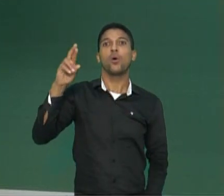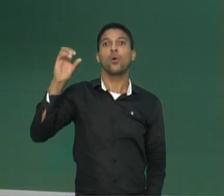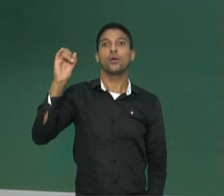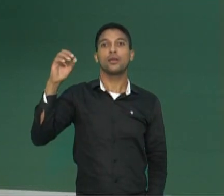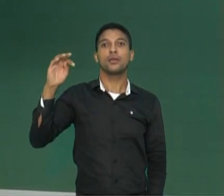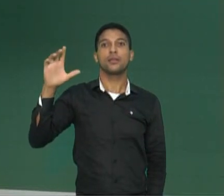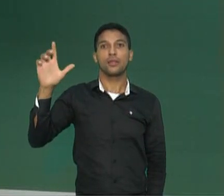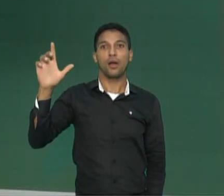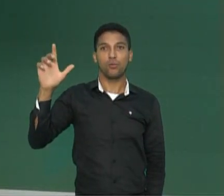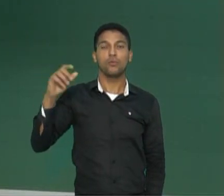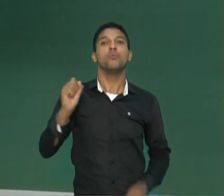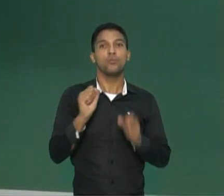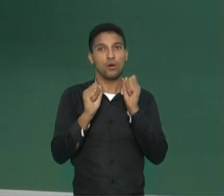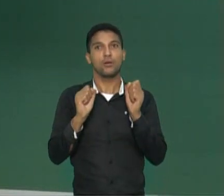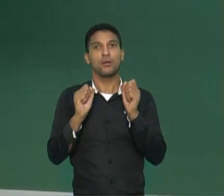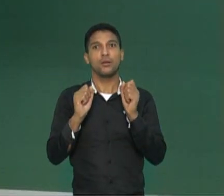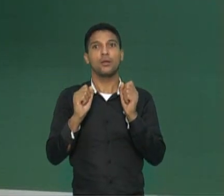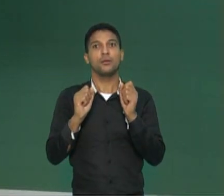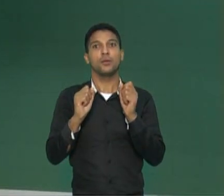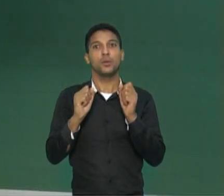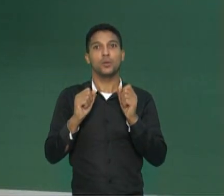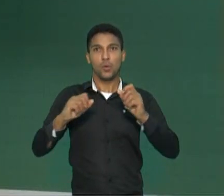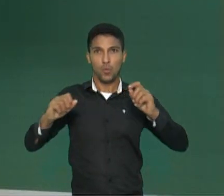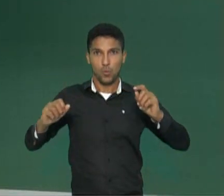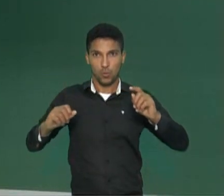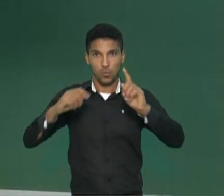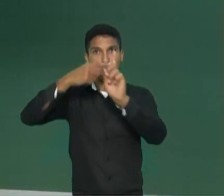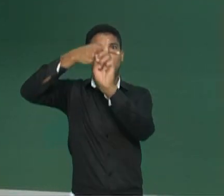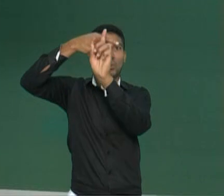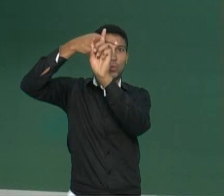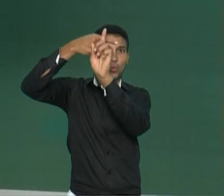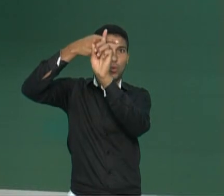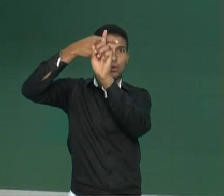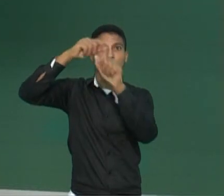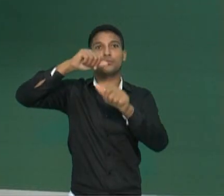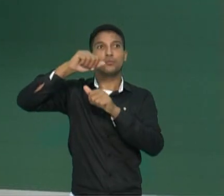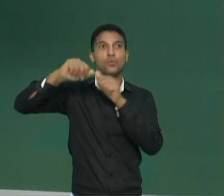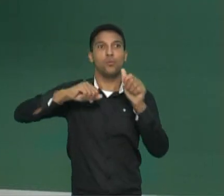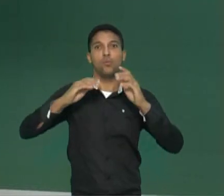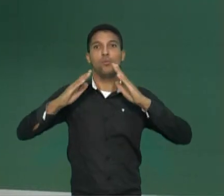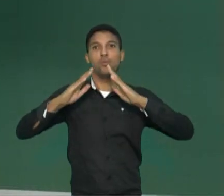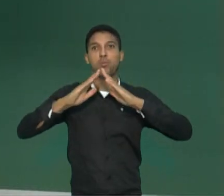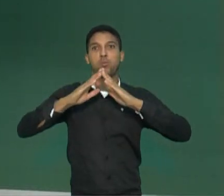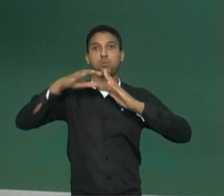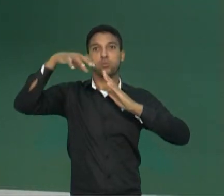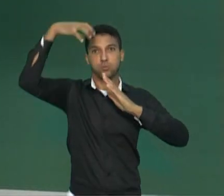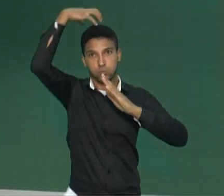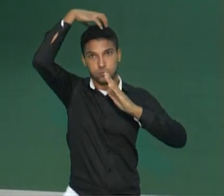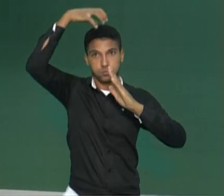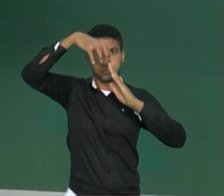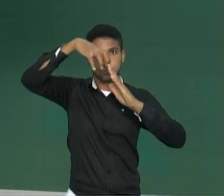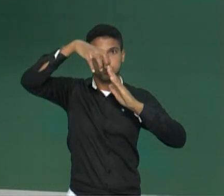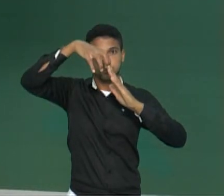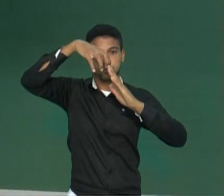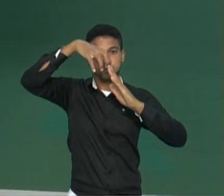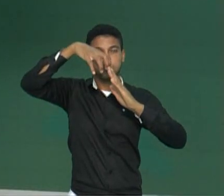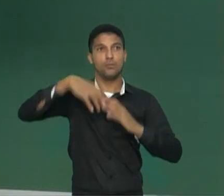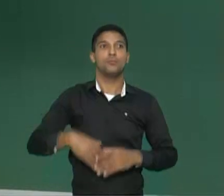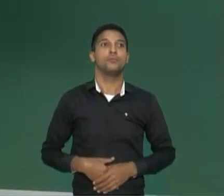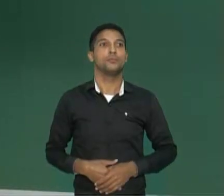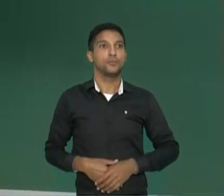a abóbada. E você lembra que a parte da Itália pertencia à parte do Império do Oriente. Então a gente vai ter uma caracterização